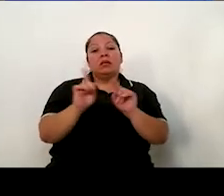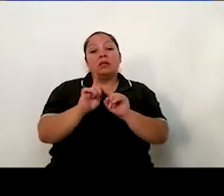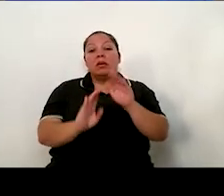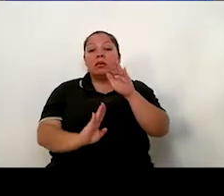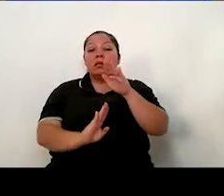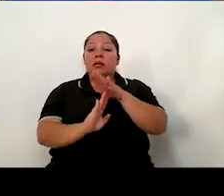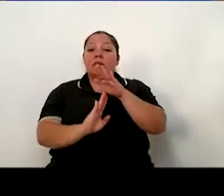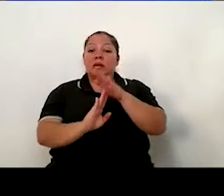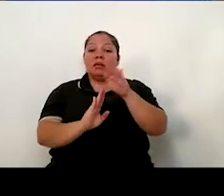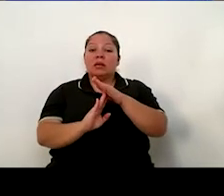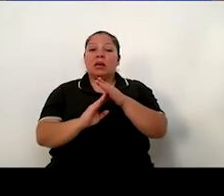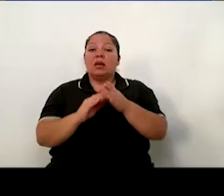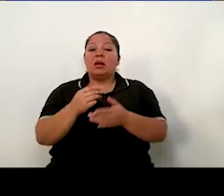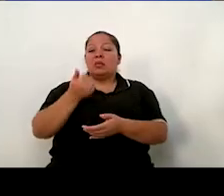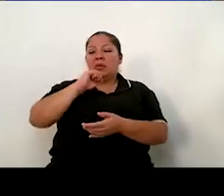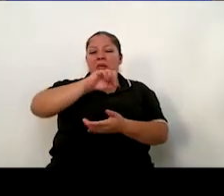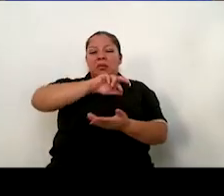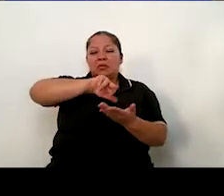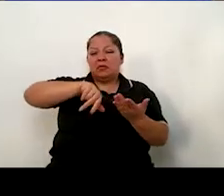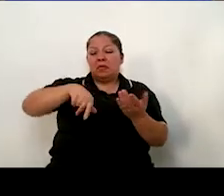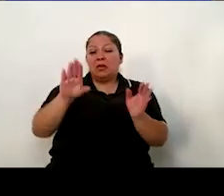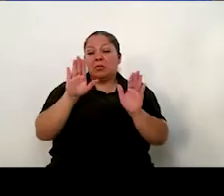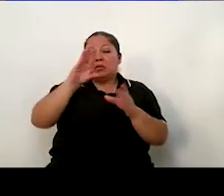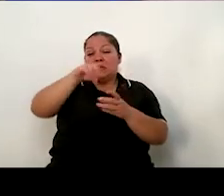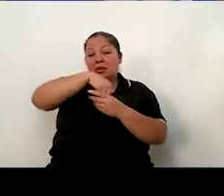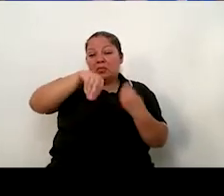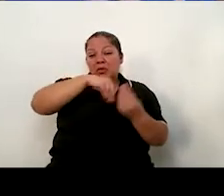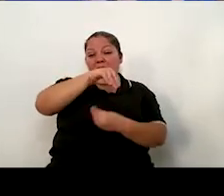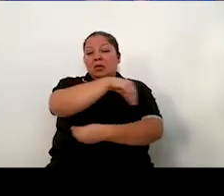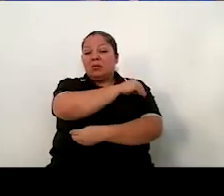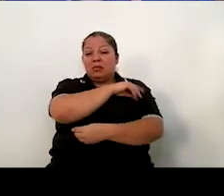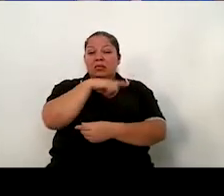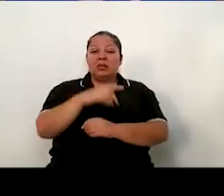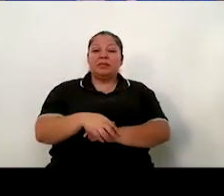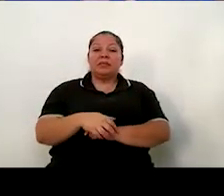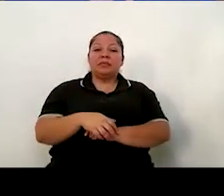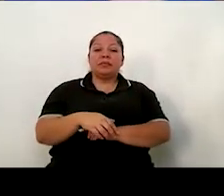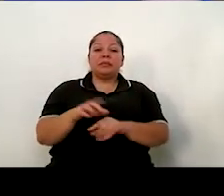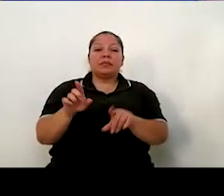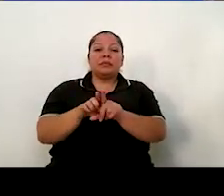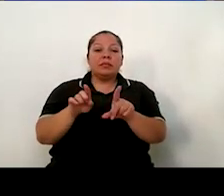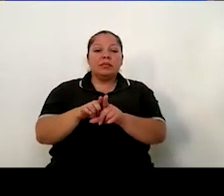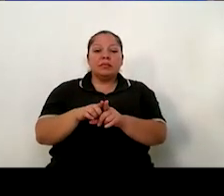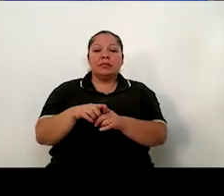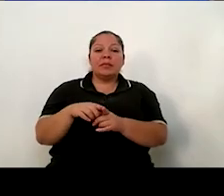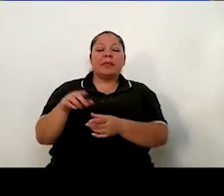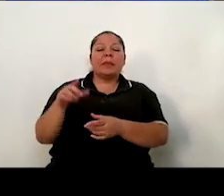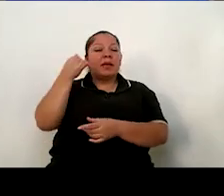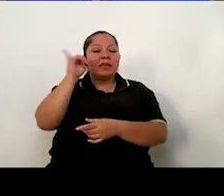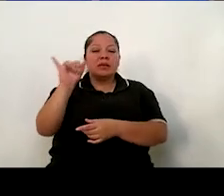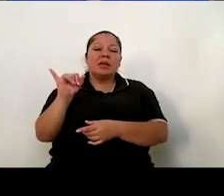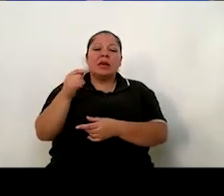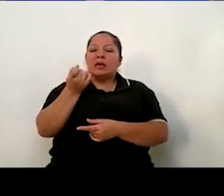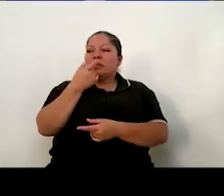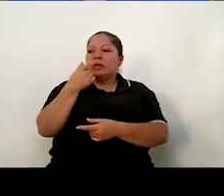não usar suplementos que previnem câncer, porque isso na realidade não existe, isso é mito, tá? Estimular as